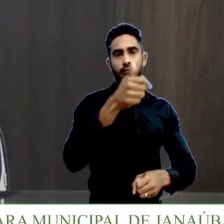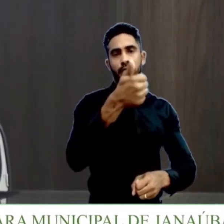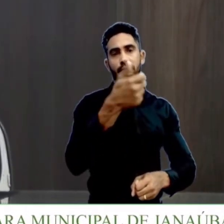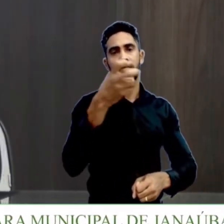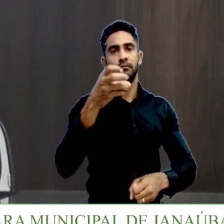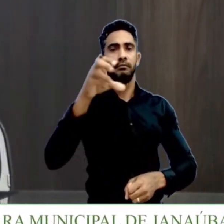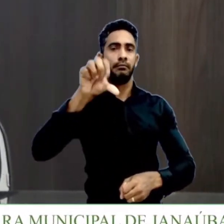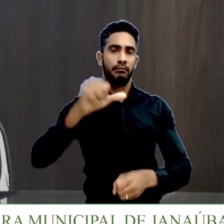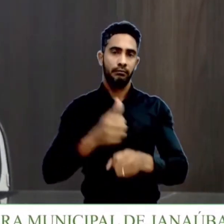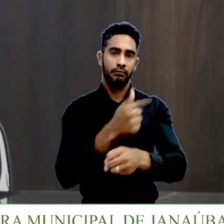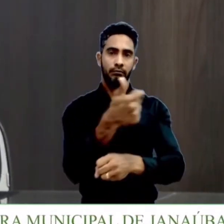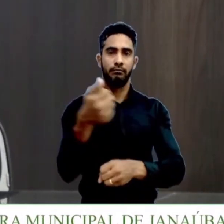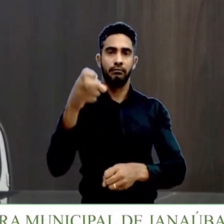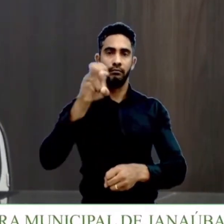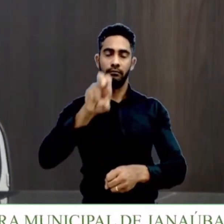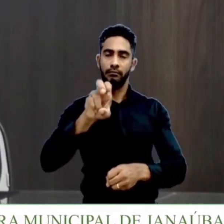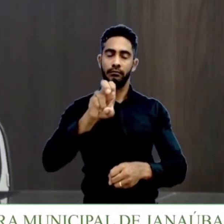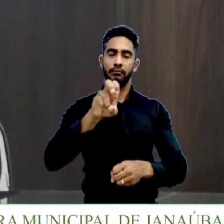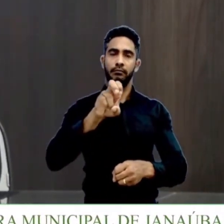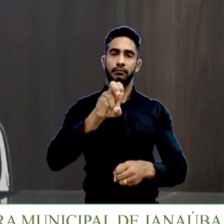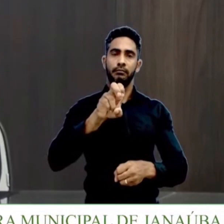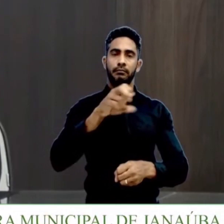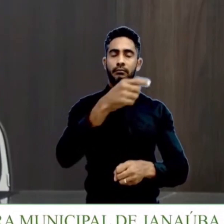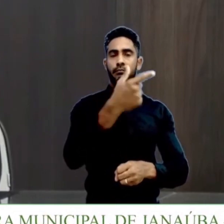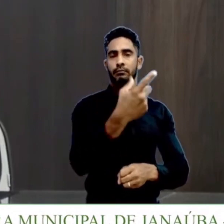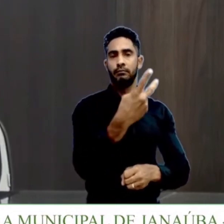2129/2015 e